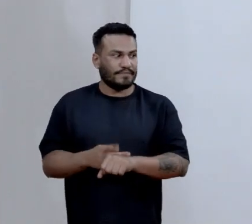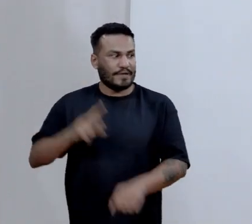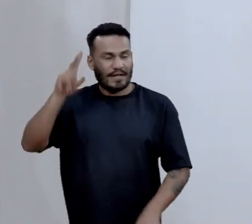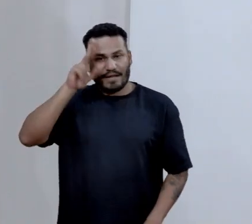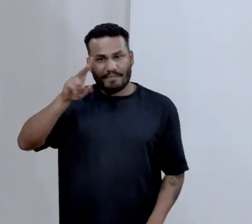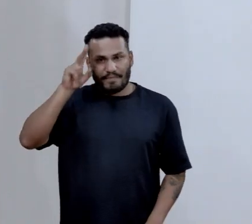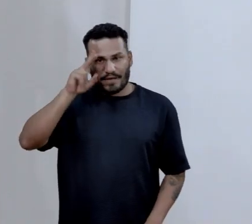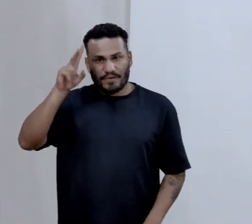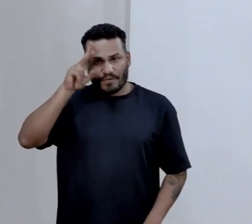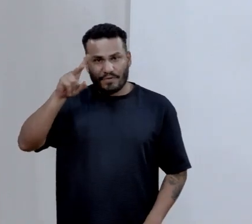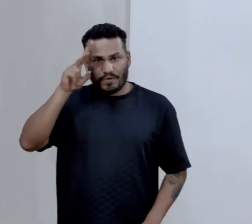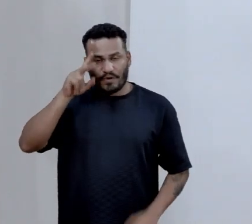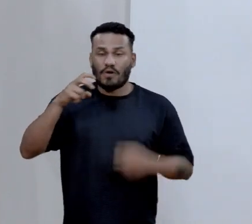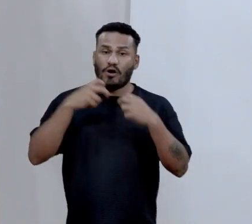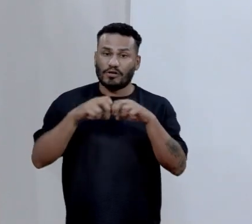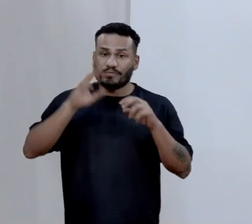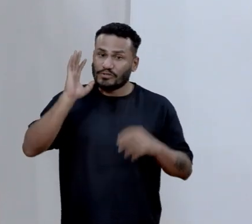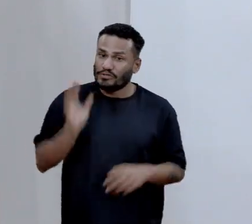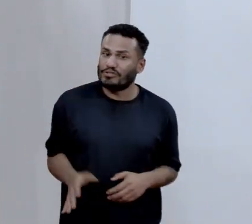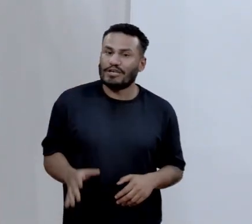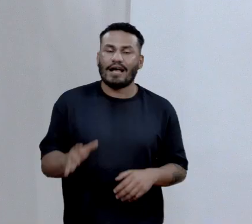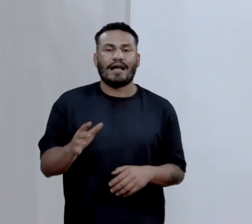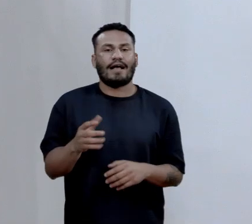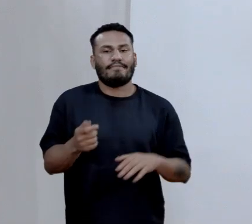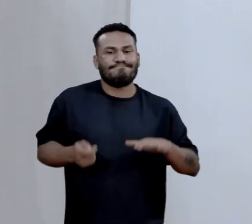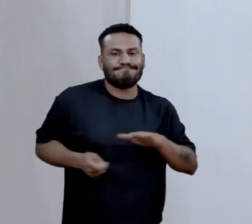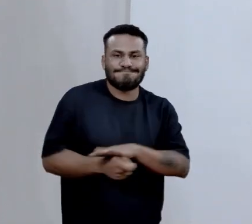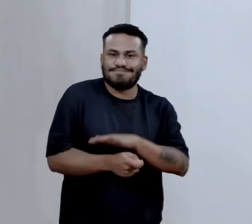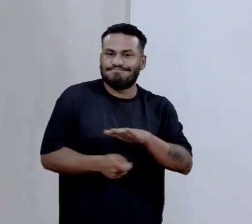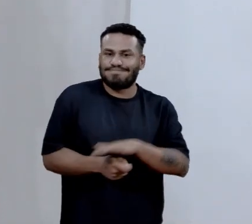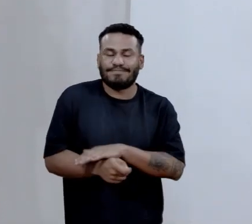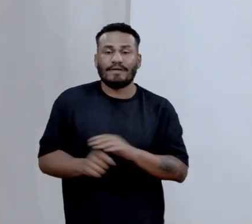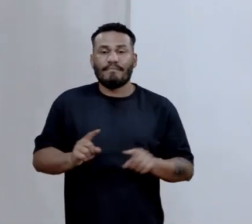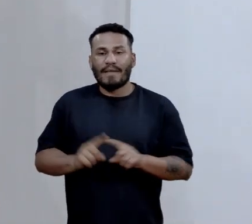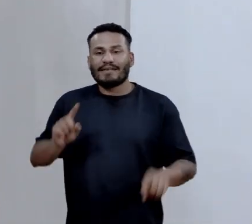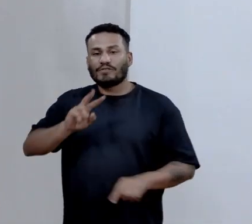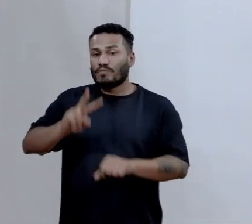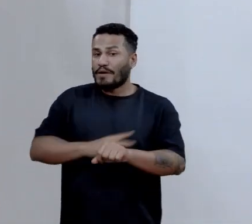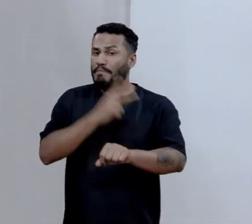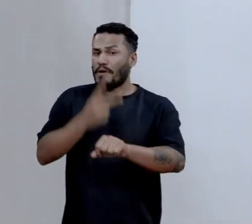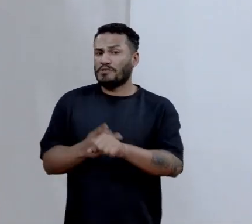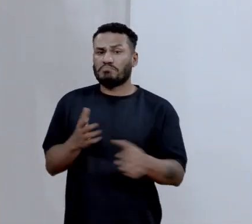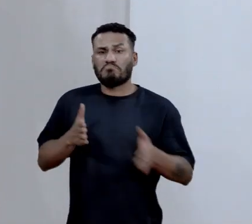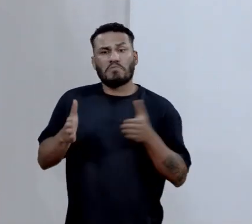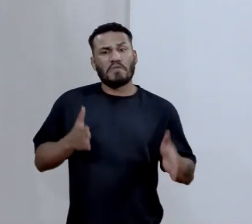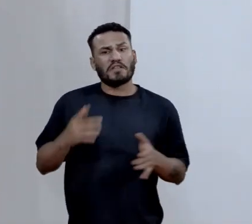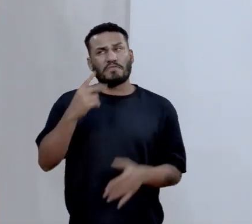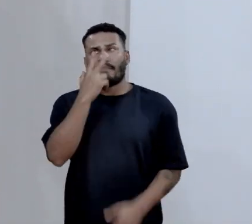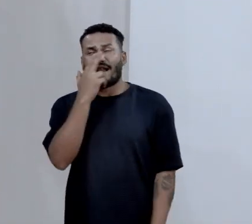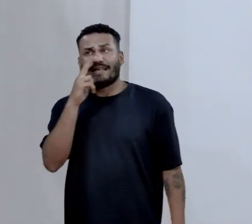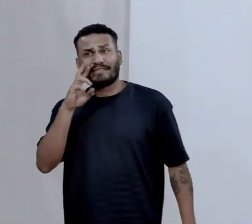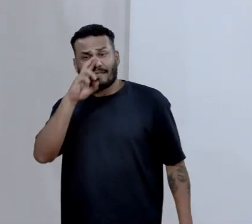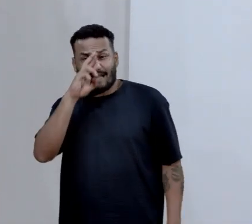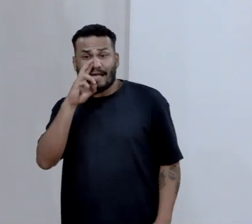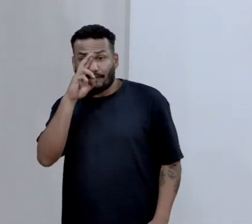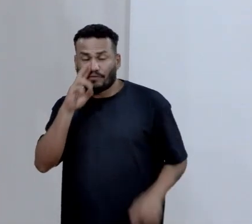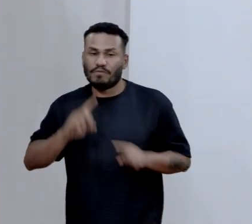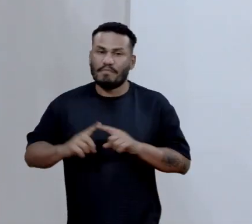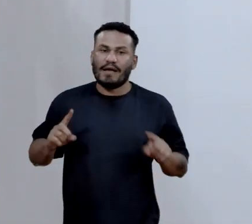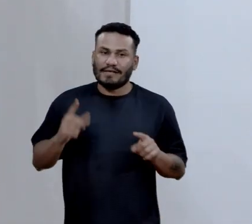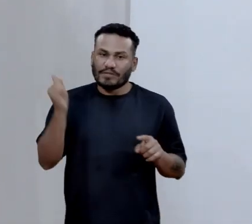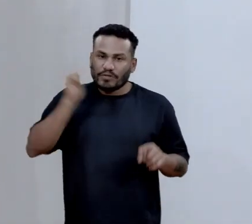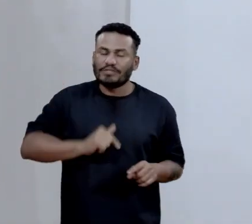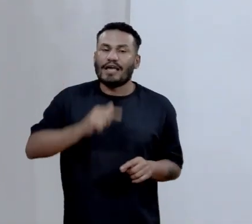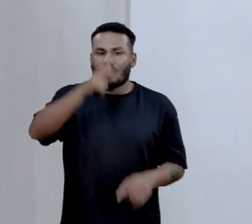lembrando que o nosso transporte coletivo ele já é bastante subsidiado, uma hipótese que, num primeiro momento, pode ser um pouco arriscado, mas eu acho que